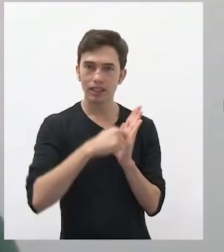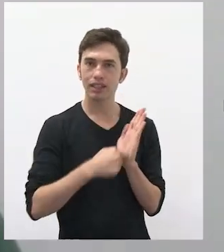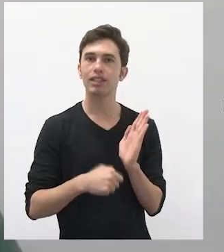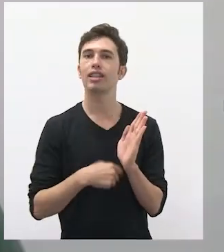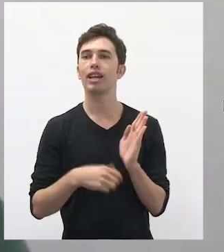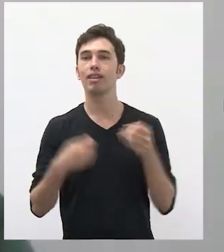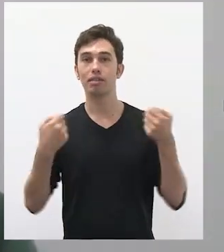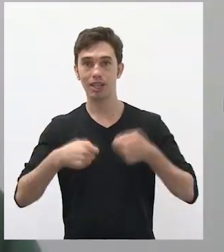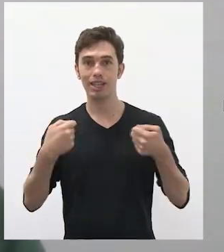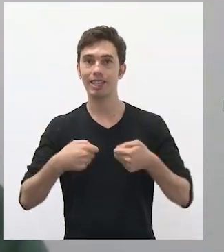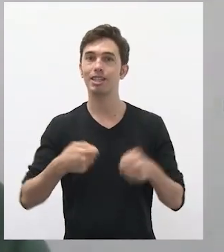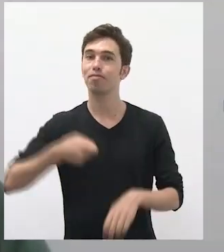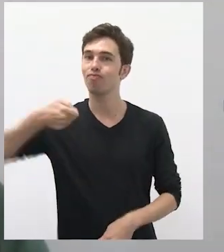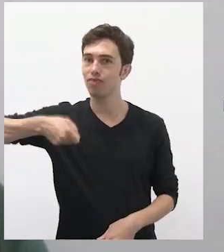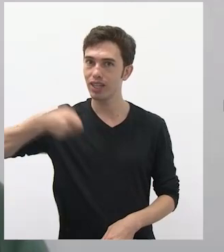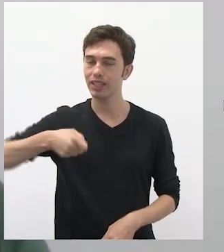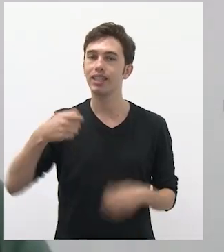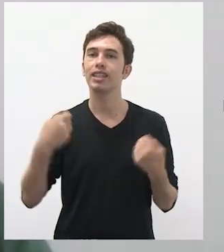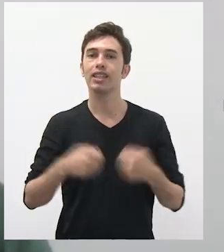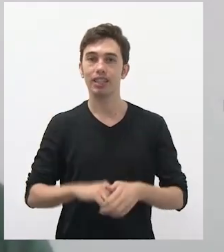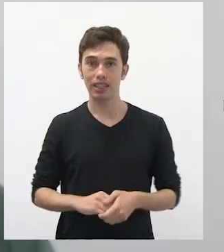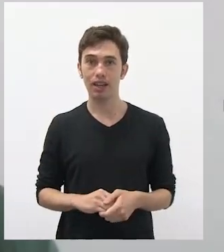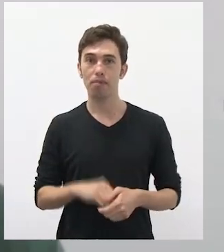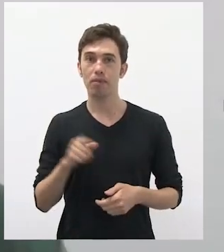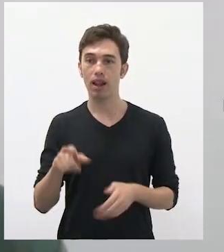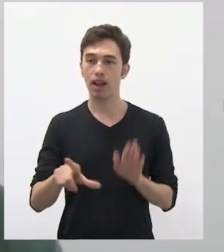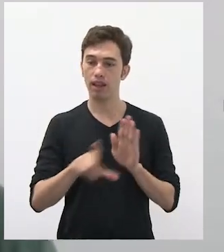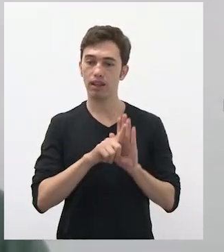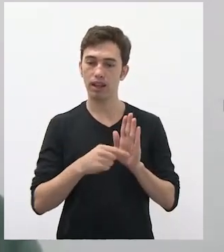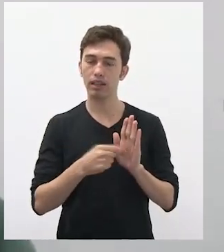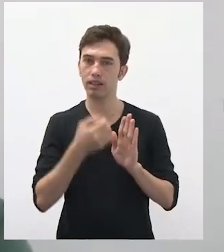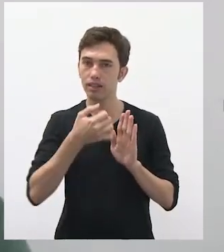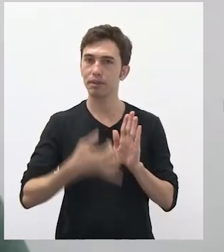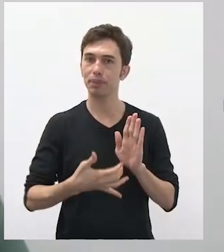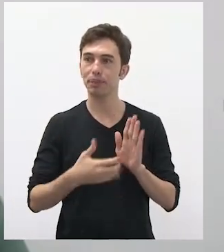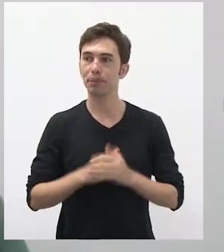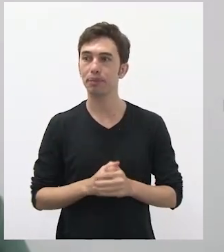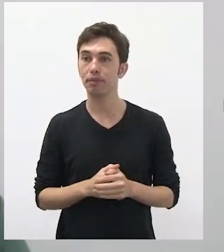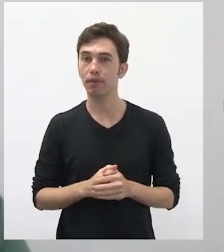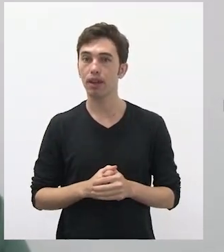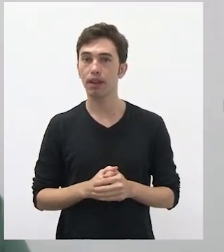termo obrigatoriedade, lá no dispositivo normativo, né?